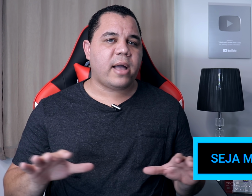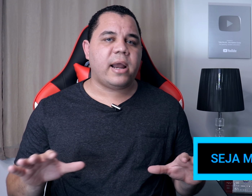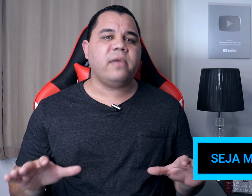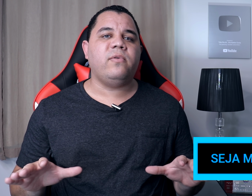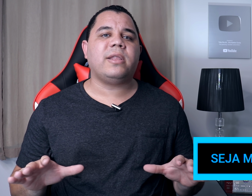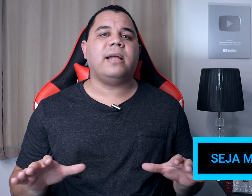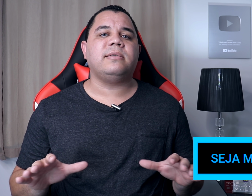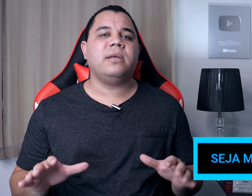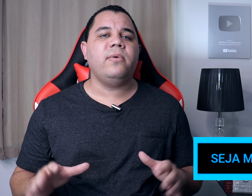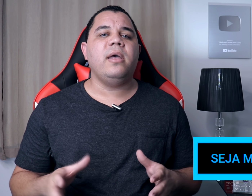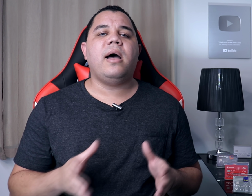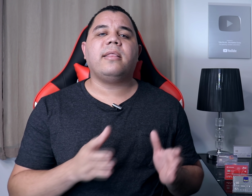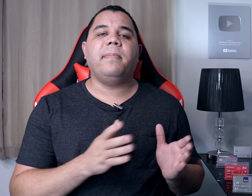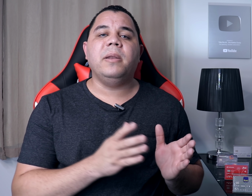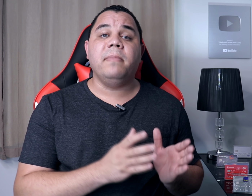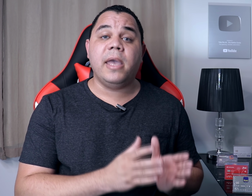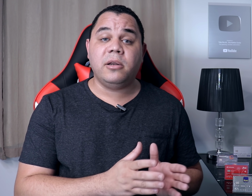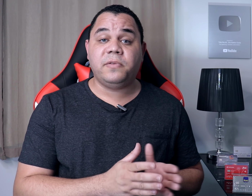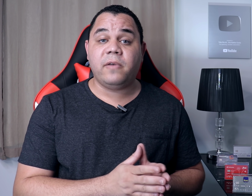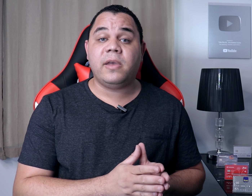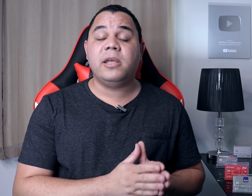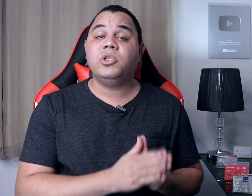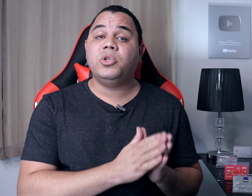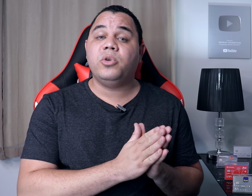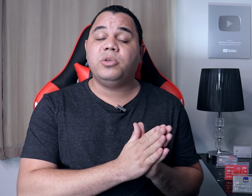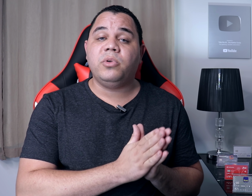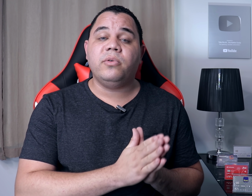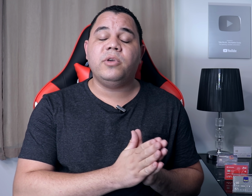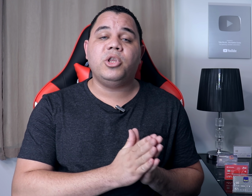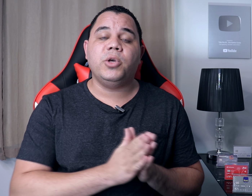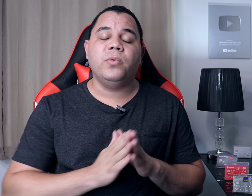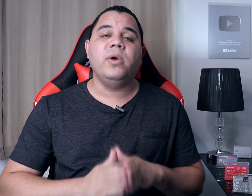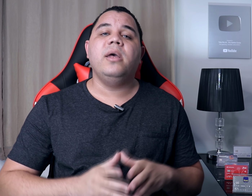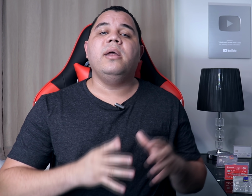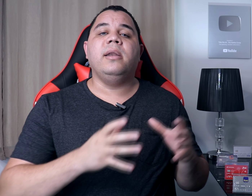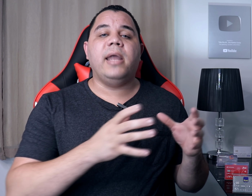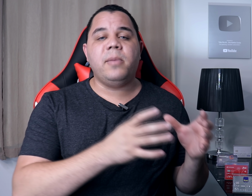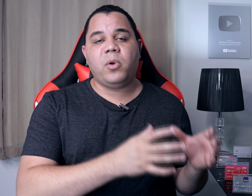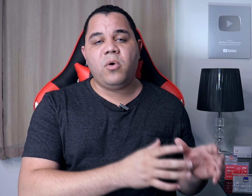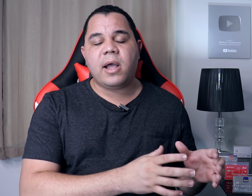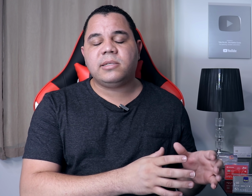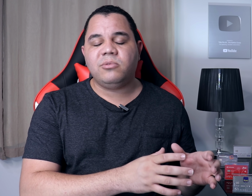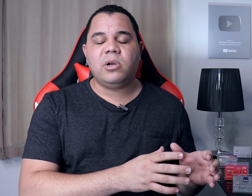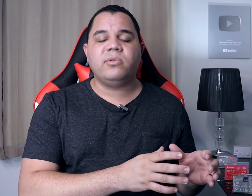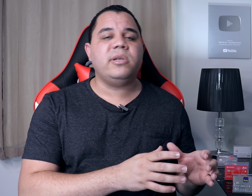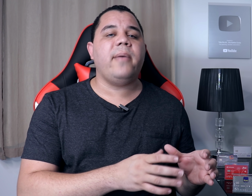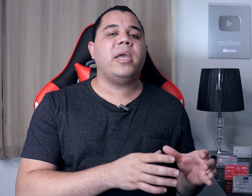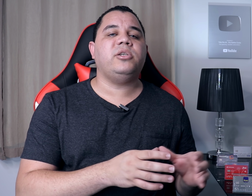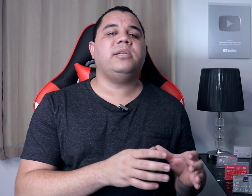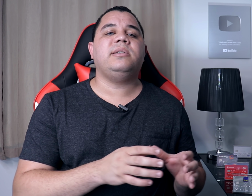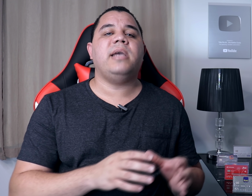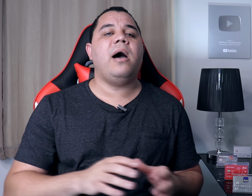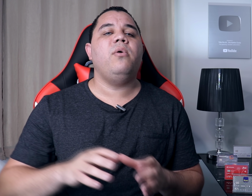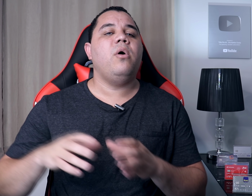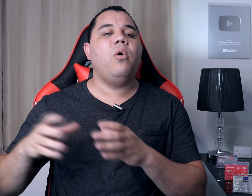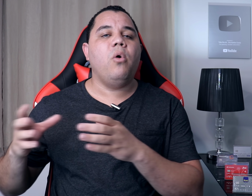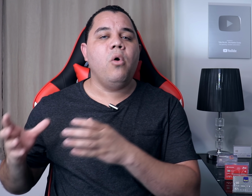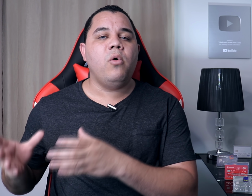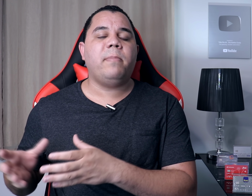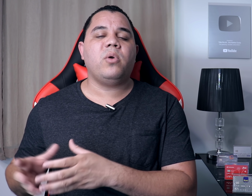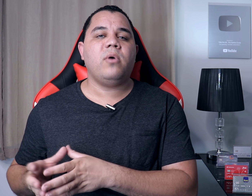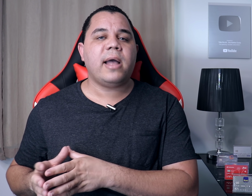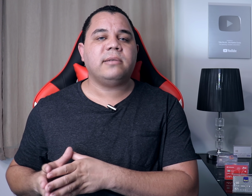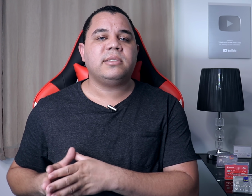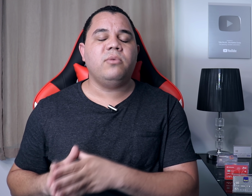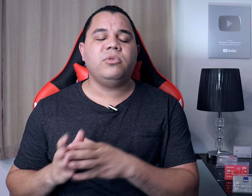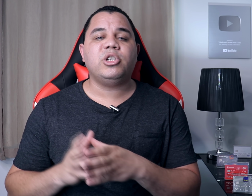não colocará em votação até 1º de fevereiro de 2021 nem prorrogação de auxílio emergencial